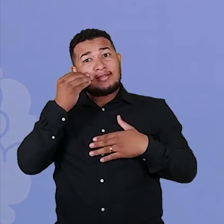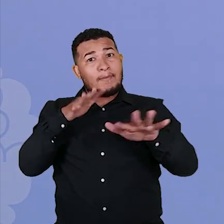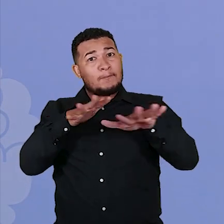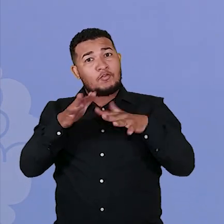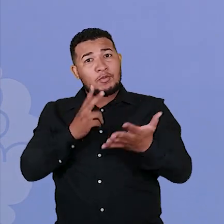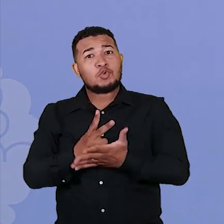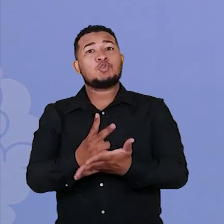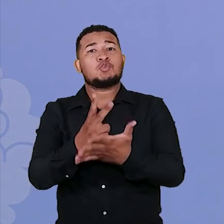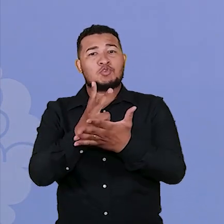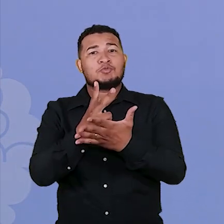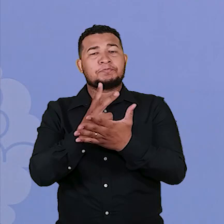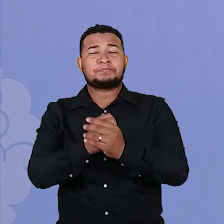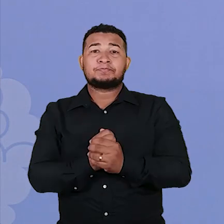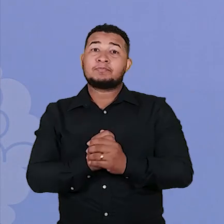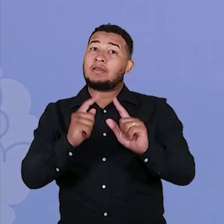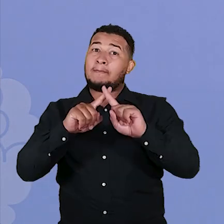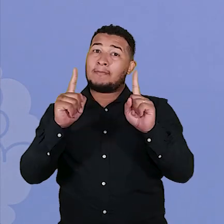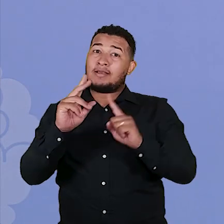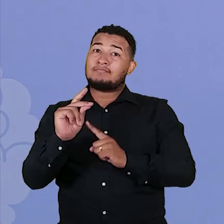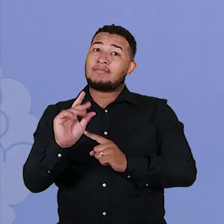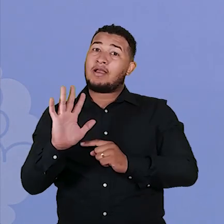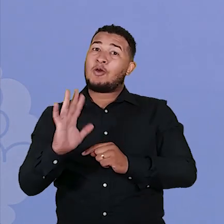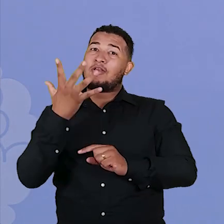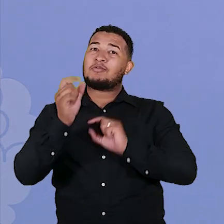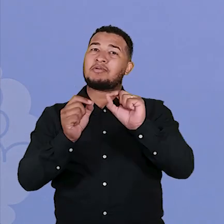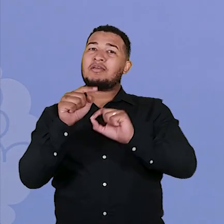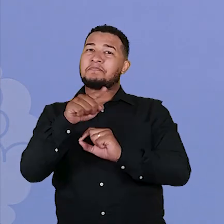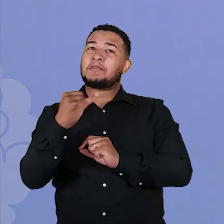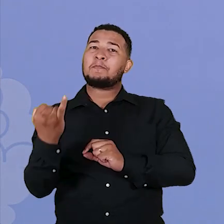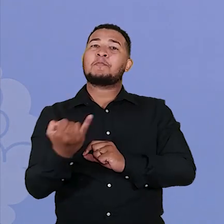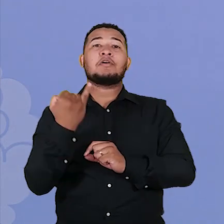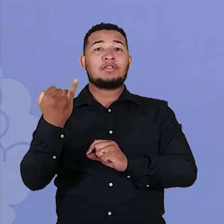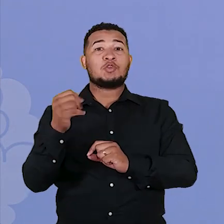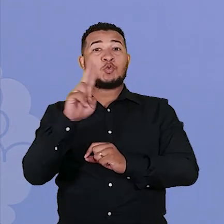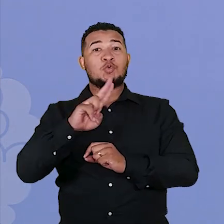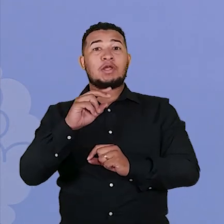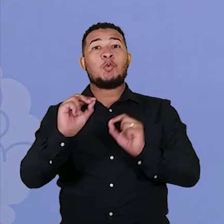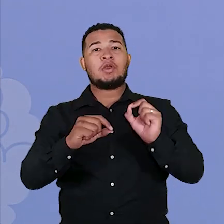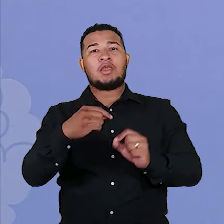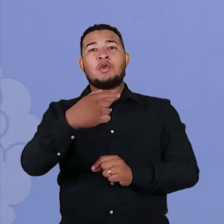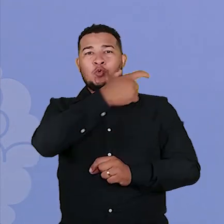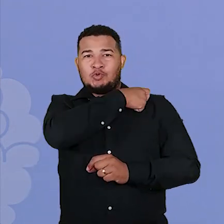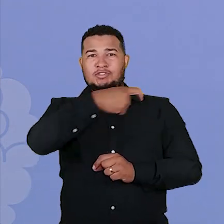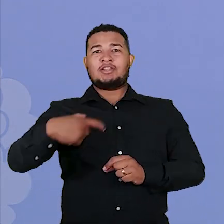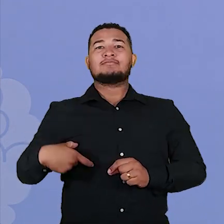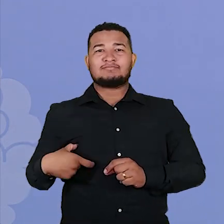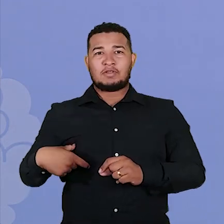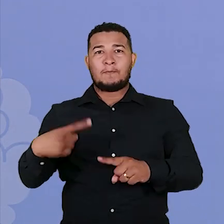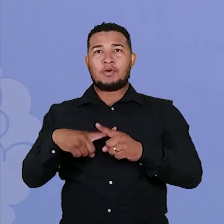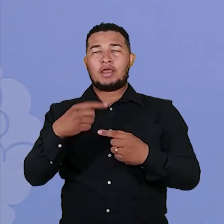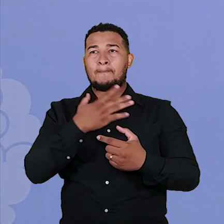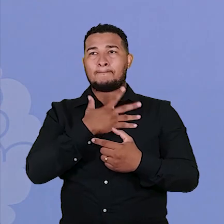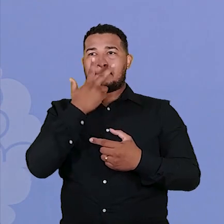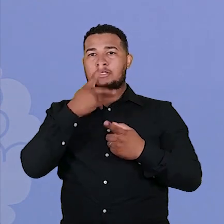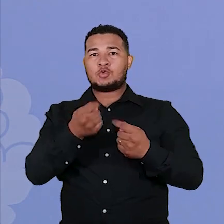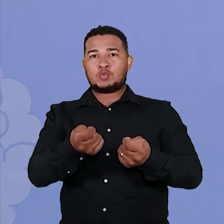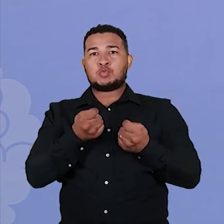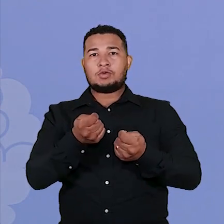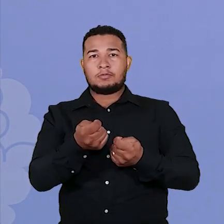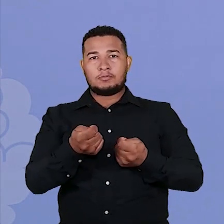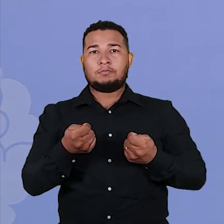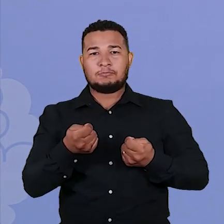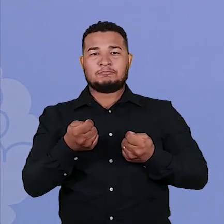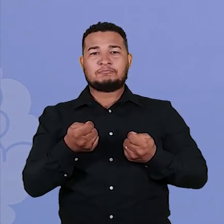queria continuar aquele movimento só que aí que é muito importante utilizar um cinto de segurança tá e aí ele